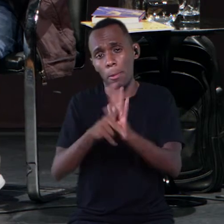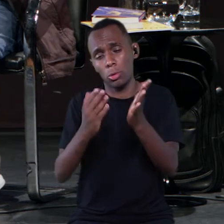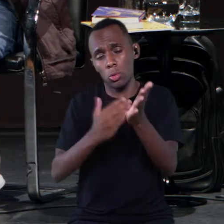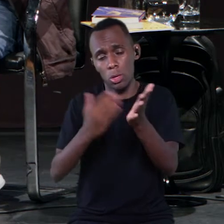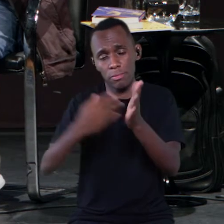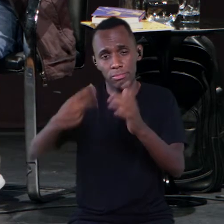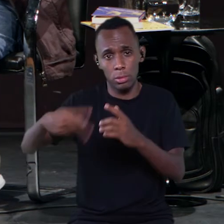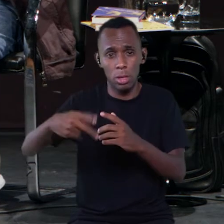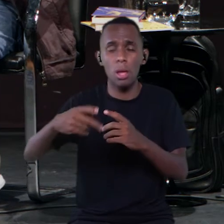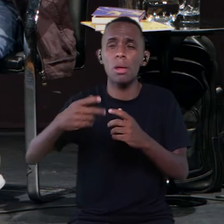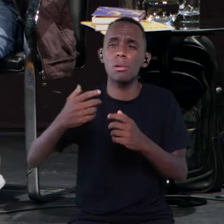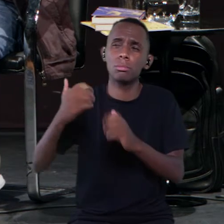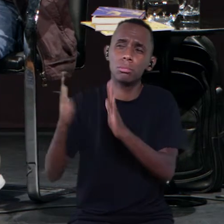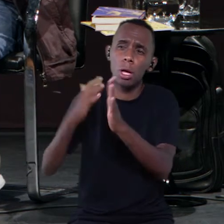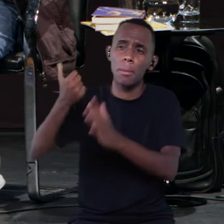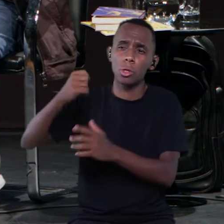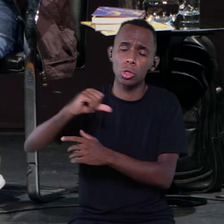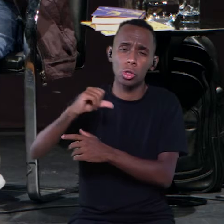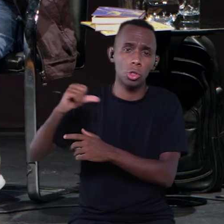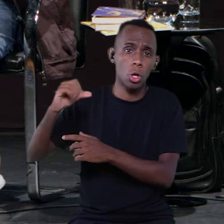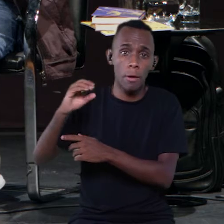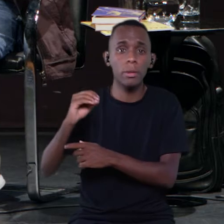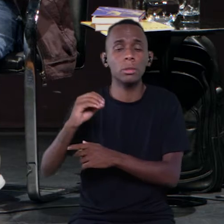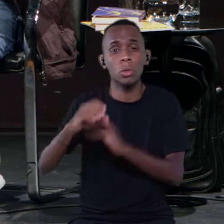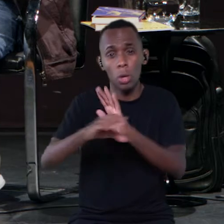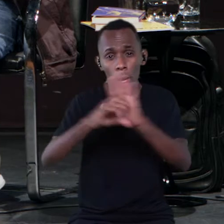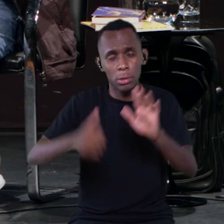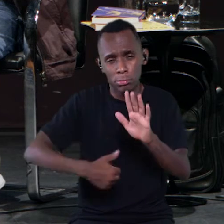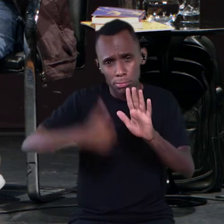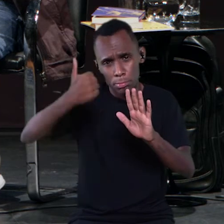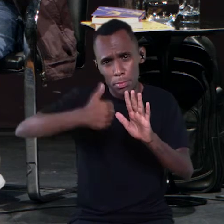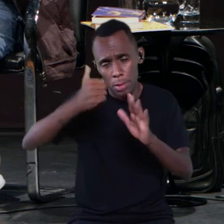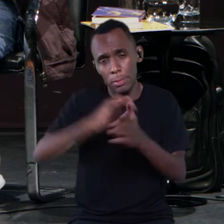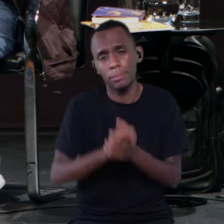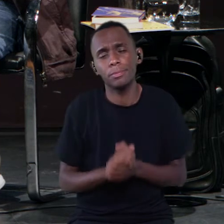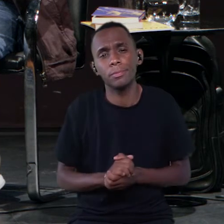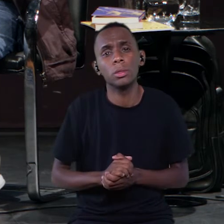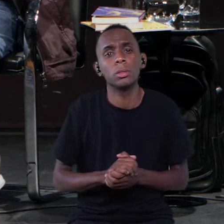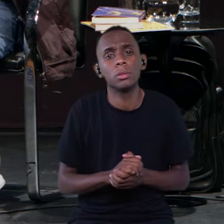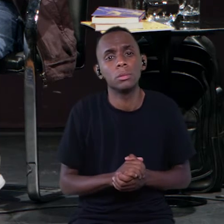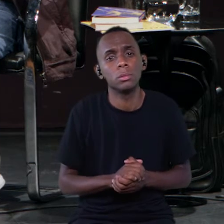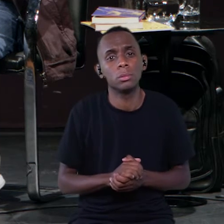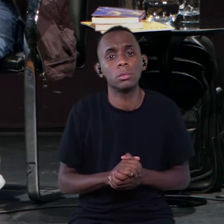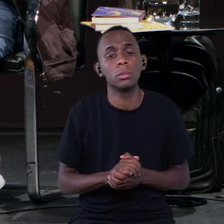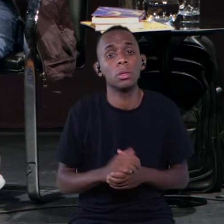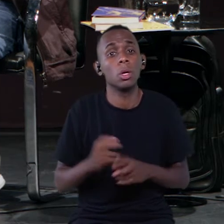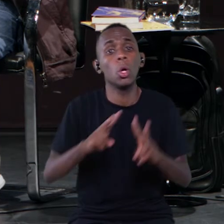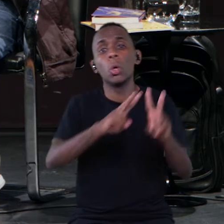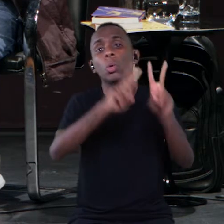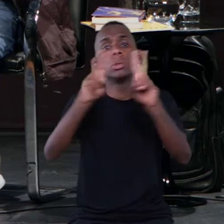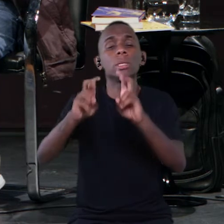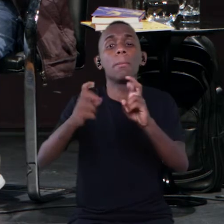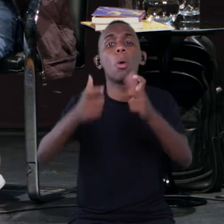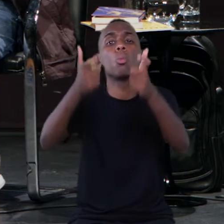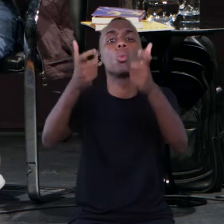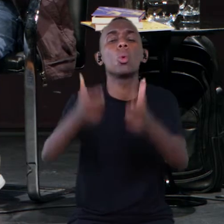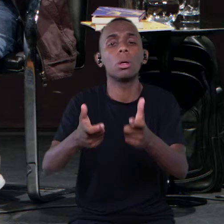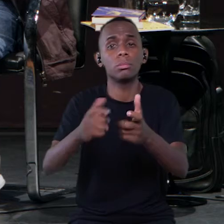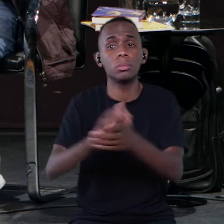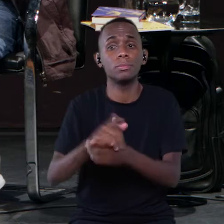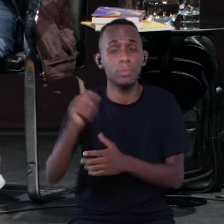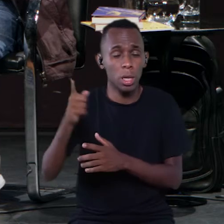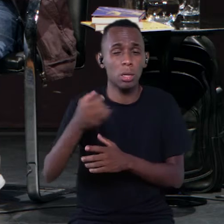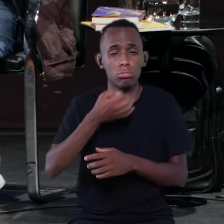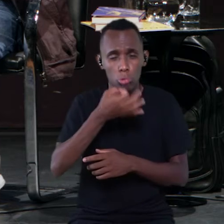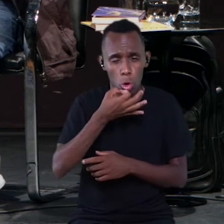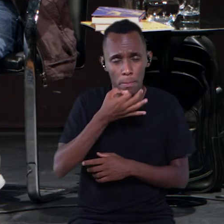90, que vale a pena voltar, pelo menos ao primeiro capítulo dele. O livro se chama A Questão do Local. E ele